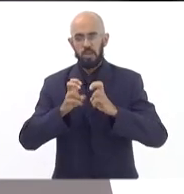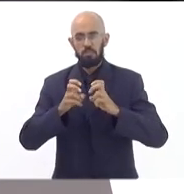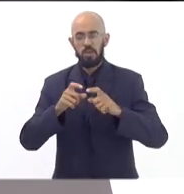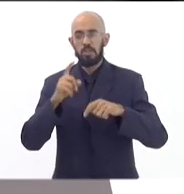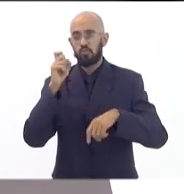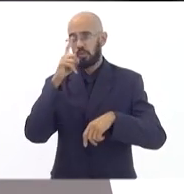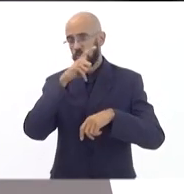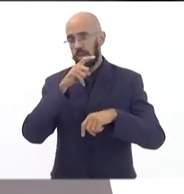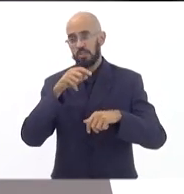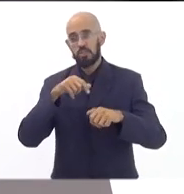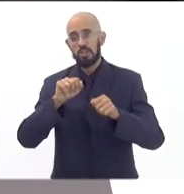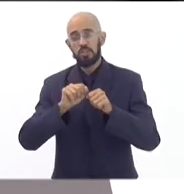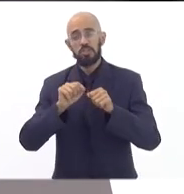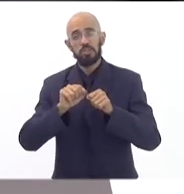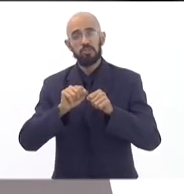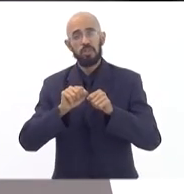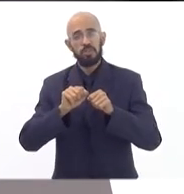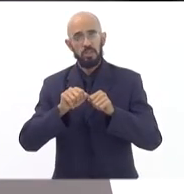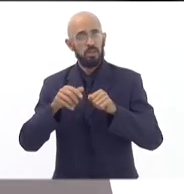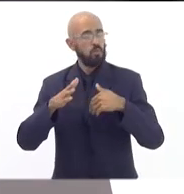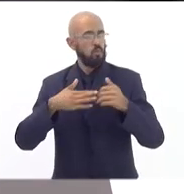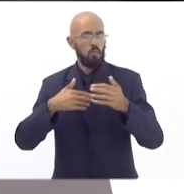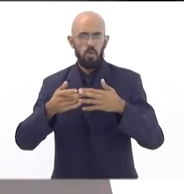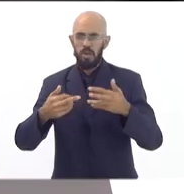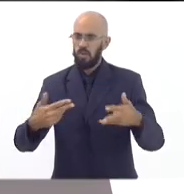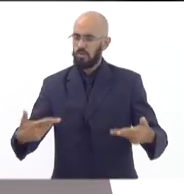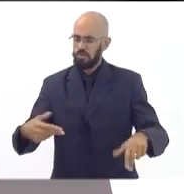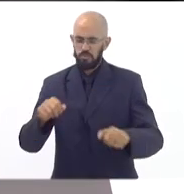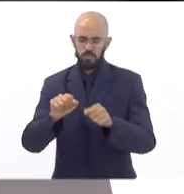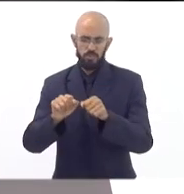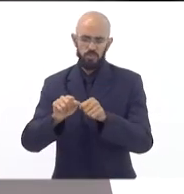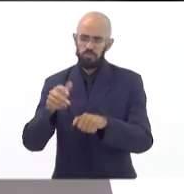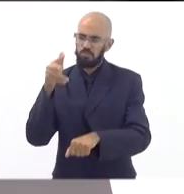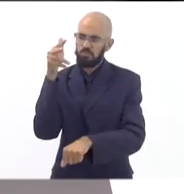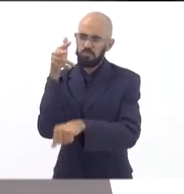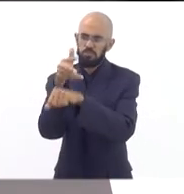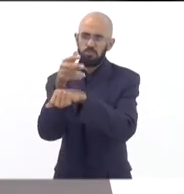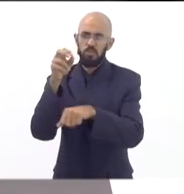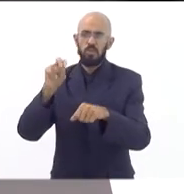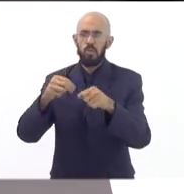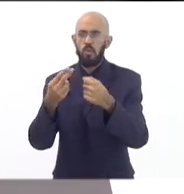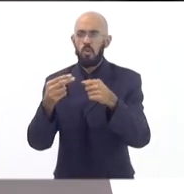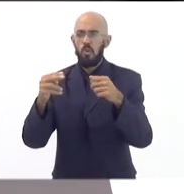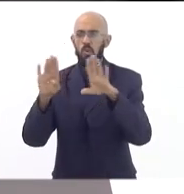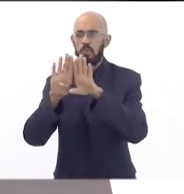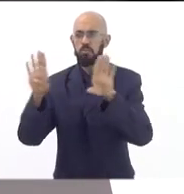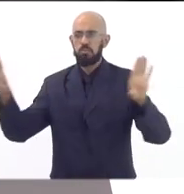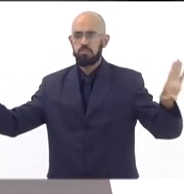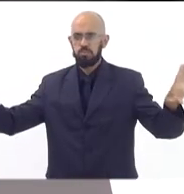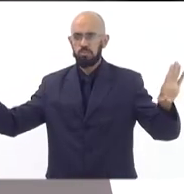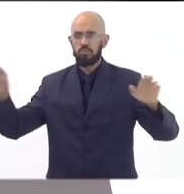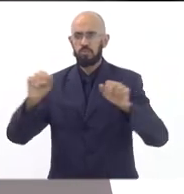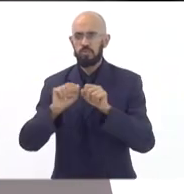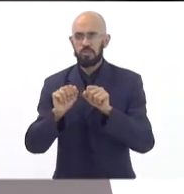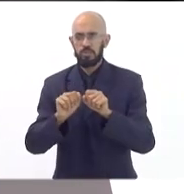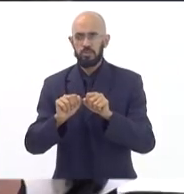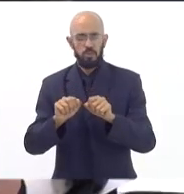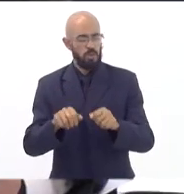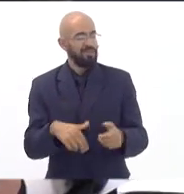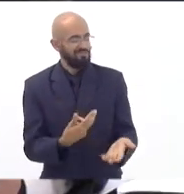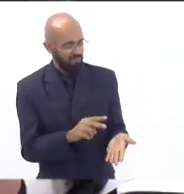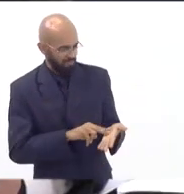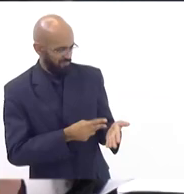de atuar na estação e todos os sentidos instalava câmera fechar o muro então eu vou dizer a ninguém